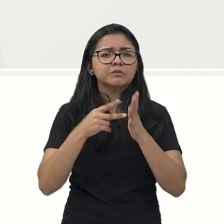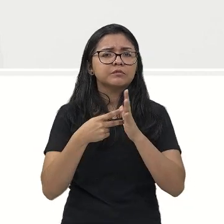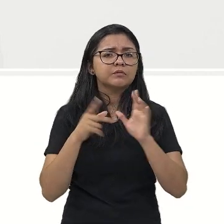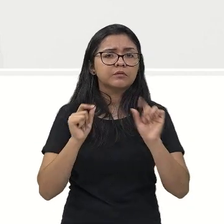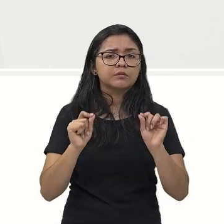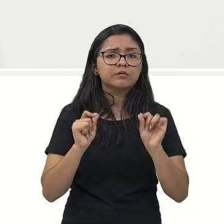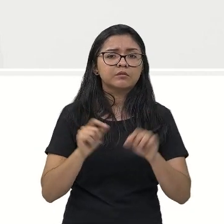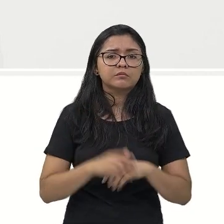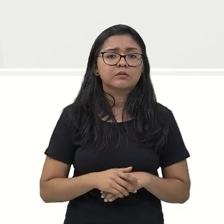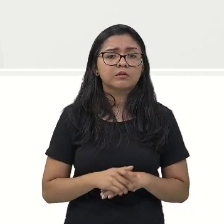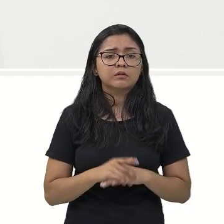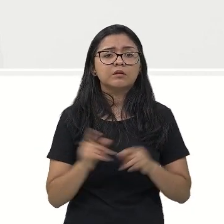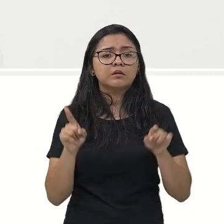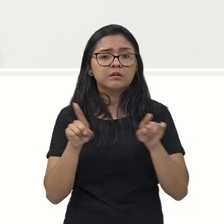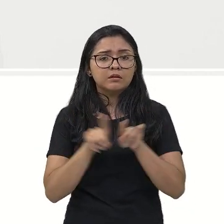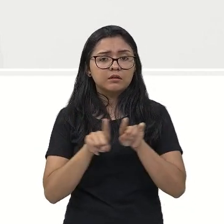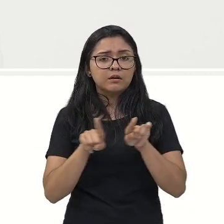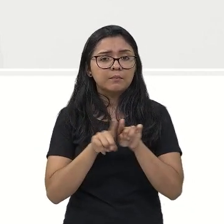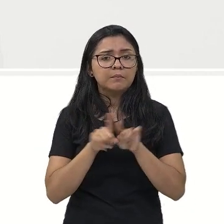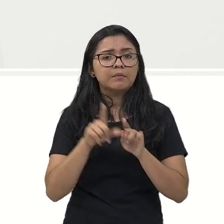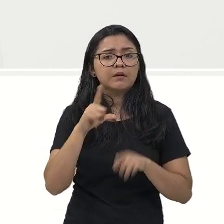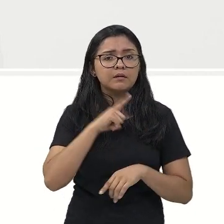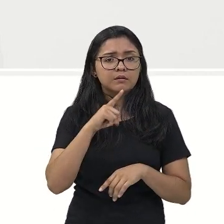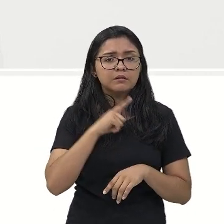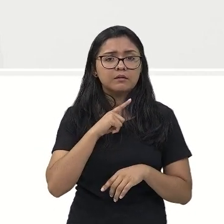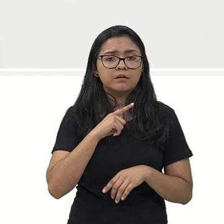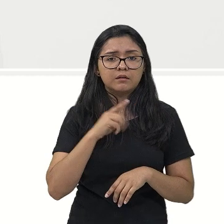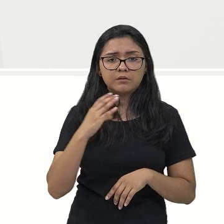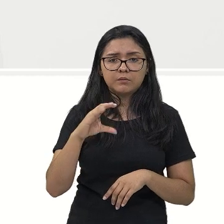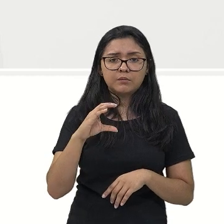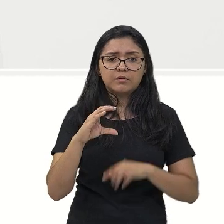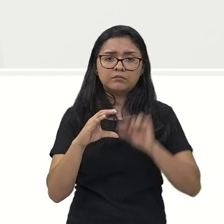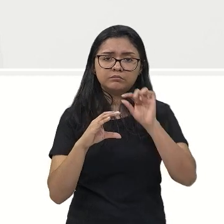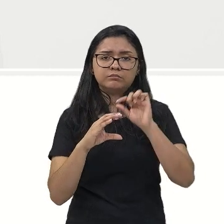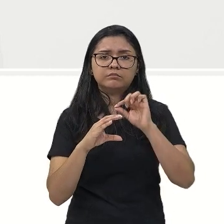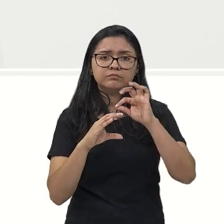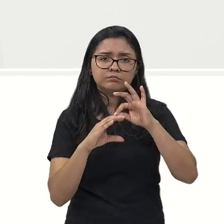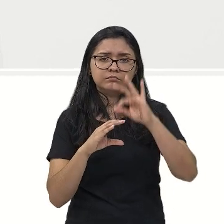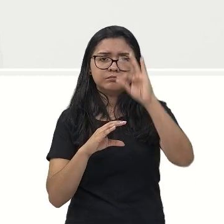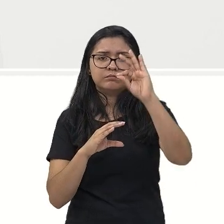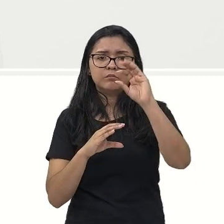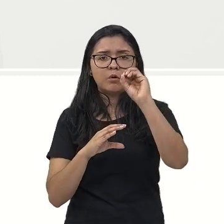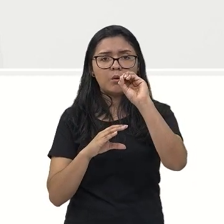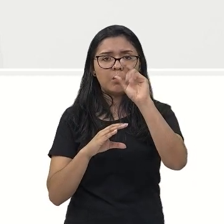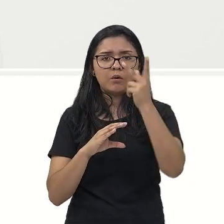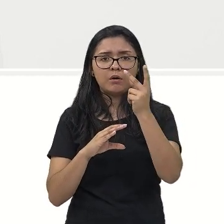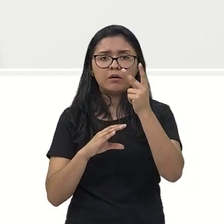eu tenho esse carbono ligado a esse grupo, professora. Não é uma cadeia